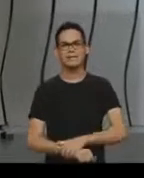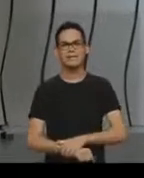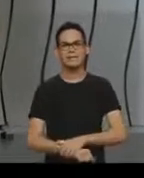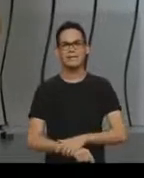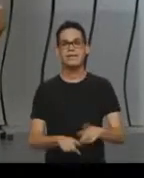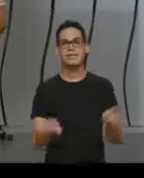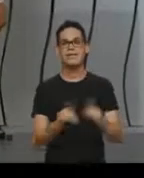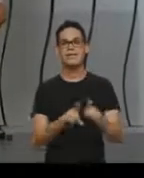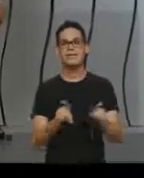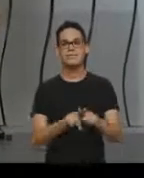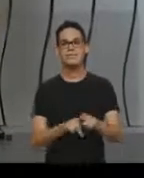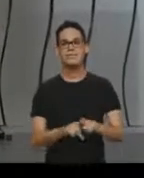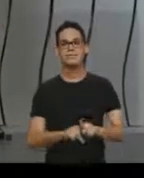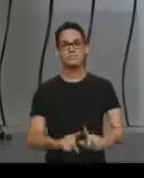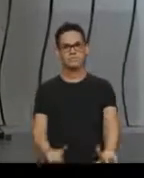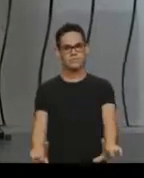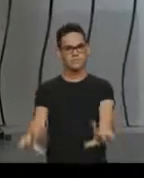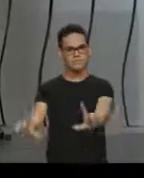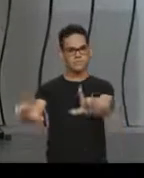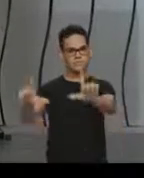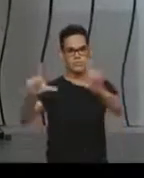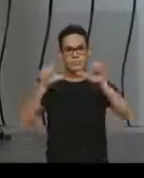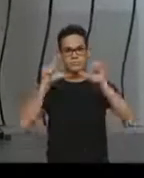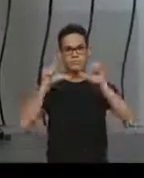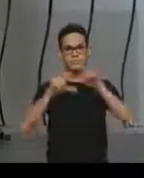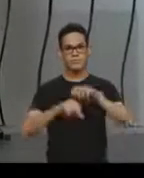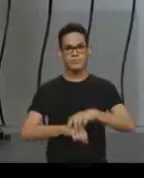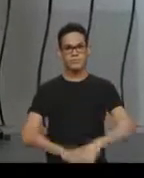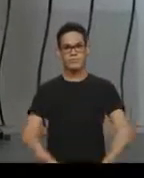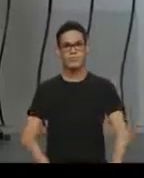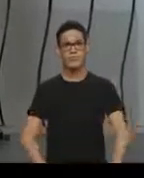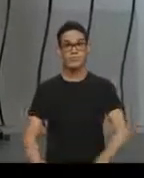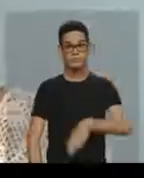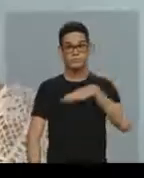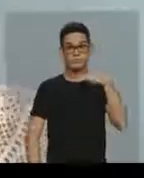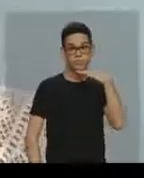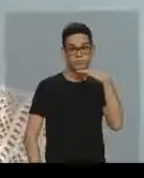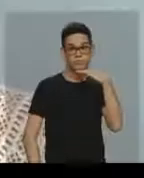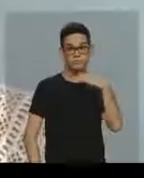aqui o plano de close. Caprichar no carão.